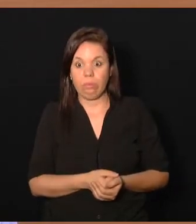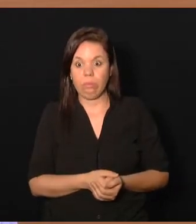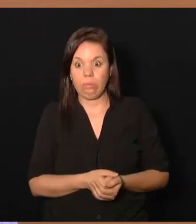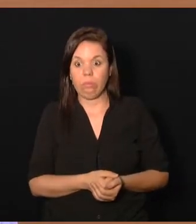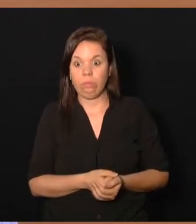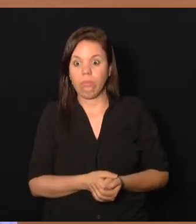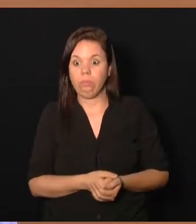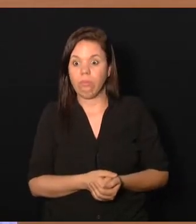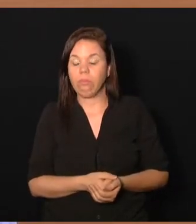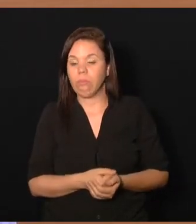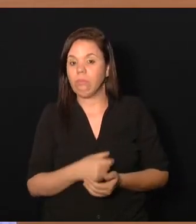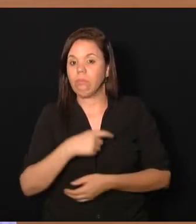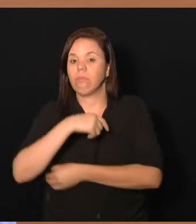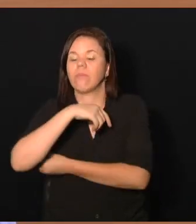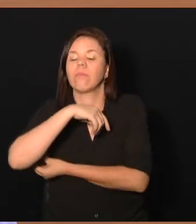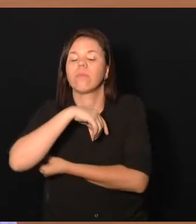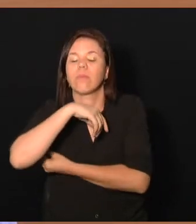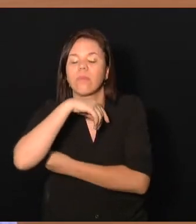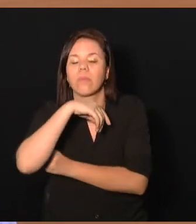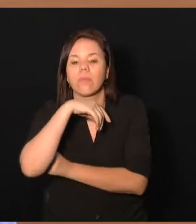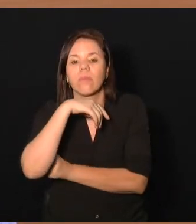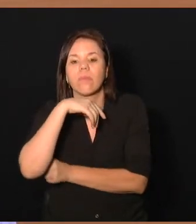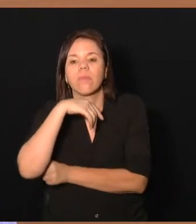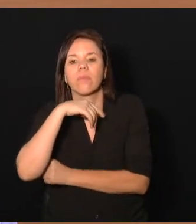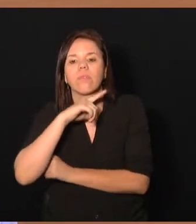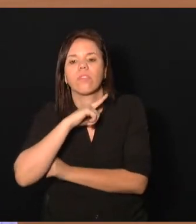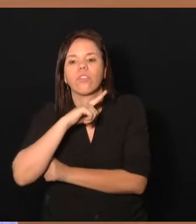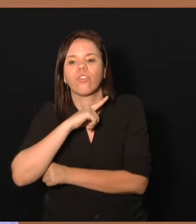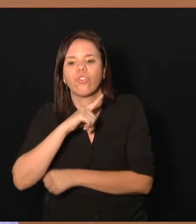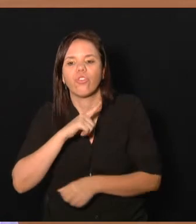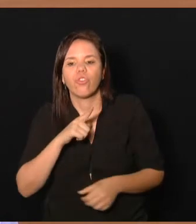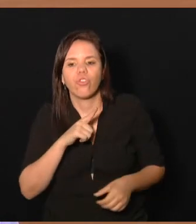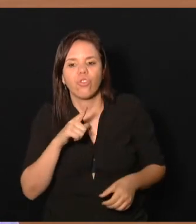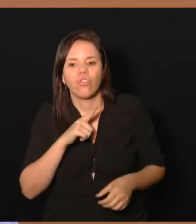Ela tinha, pelo menos,